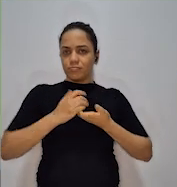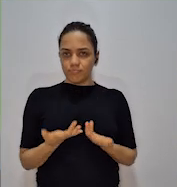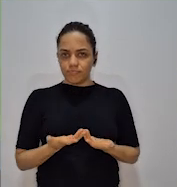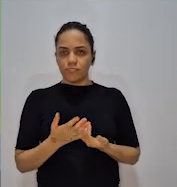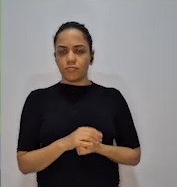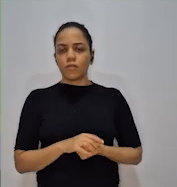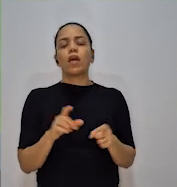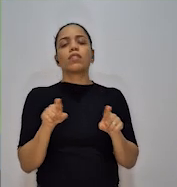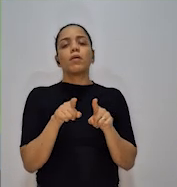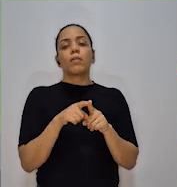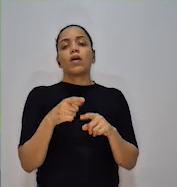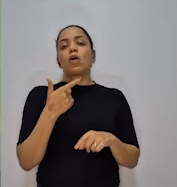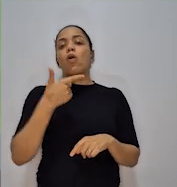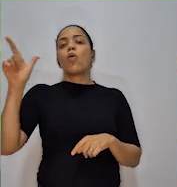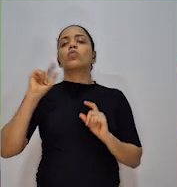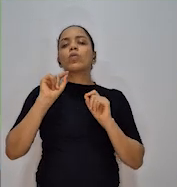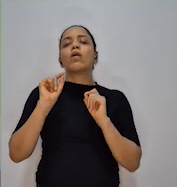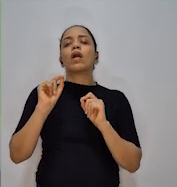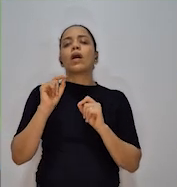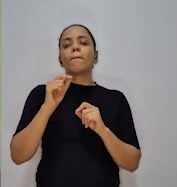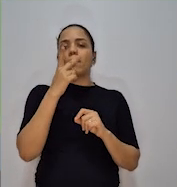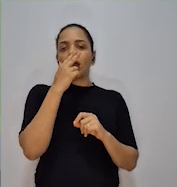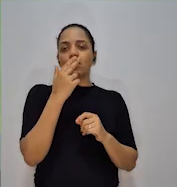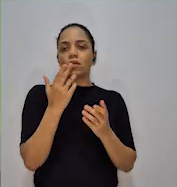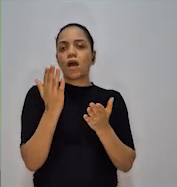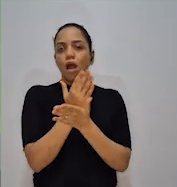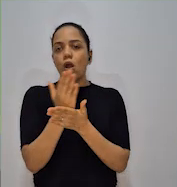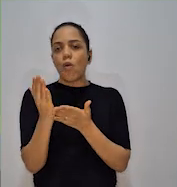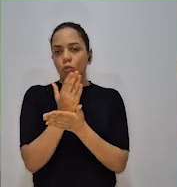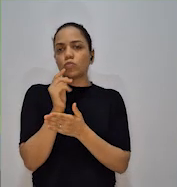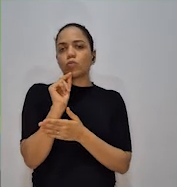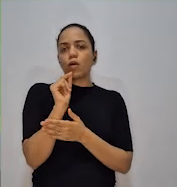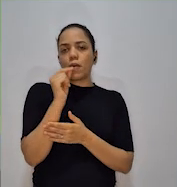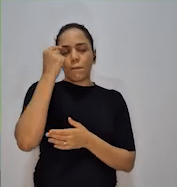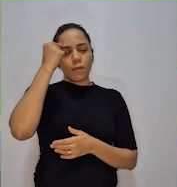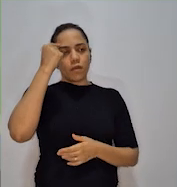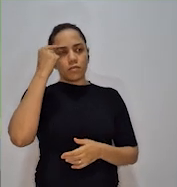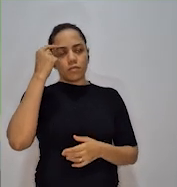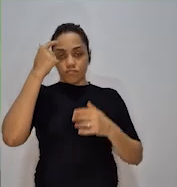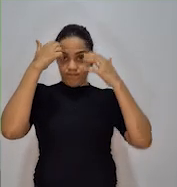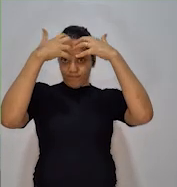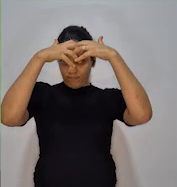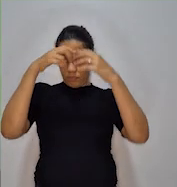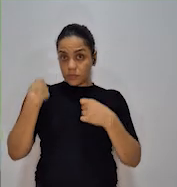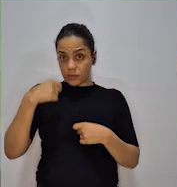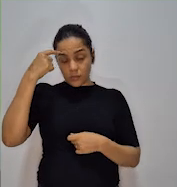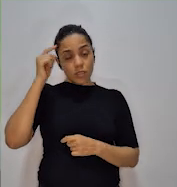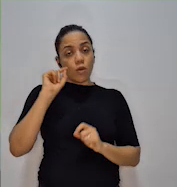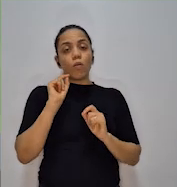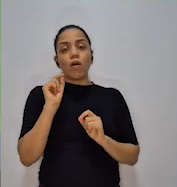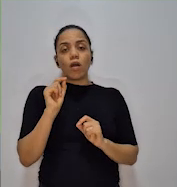a mitigação dos vieses. A gente não pode eliminar, os vieses são uma funcionalidade do nosso cérebro, mas como é que a gente